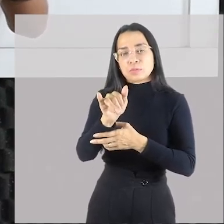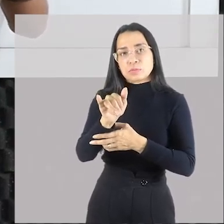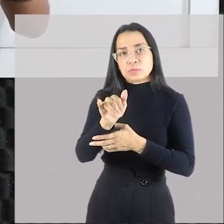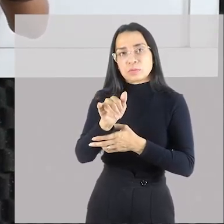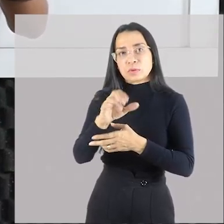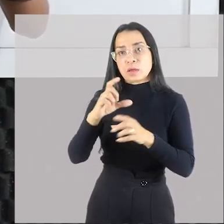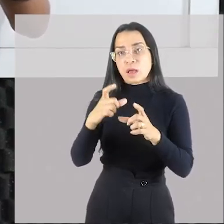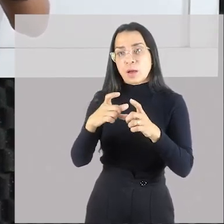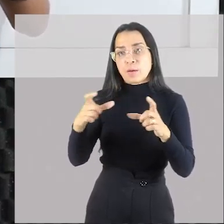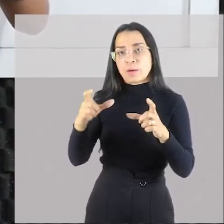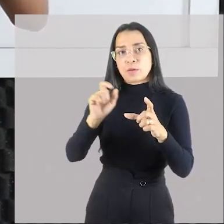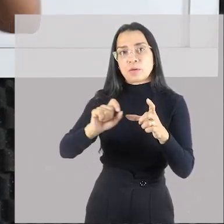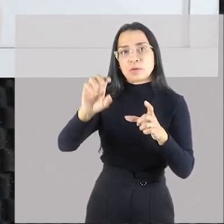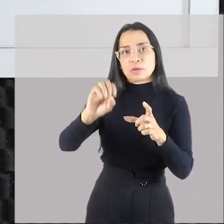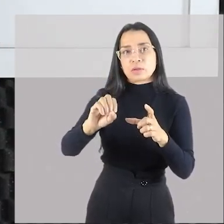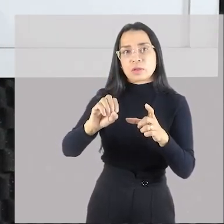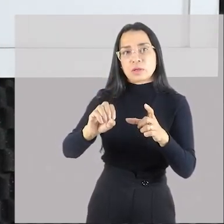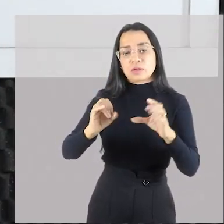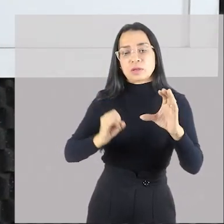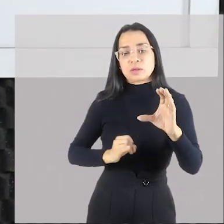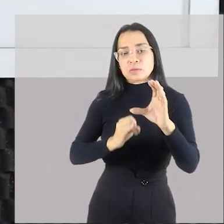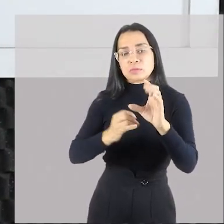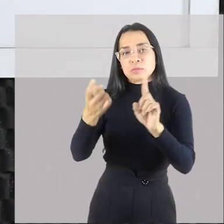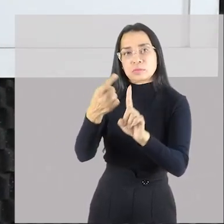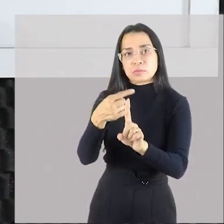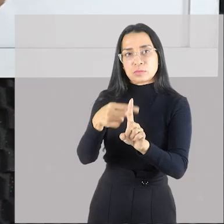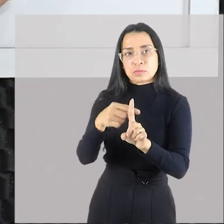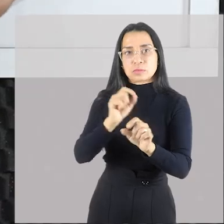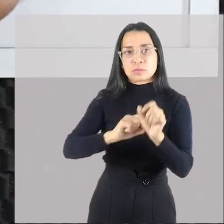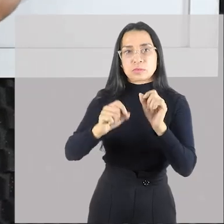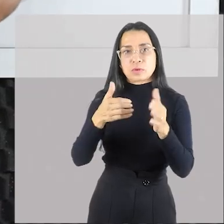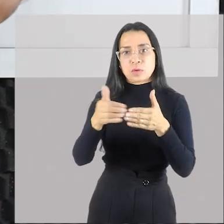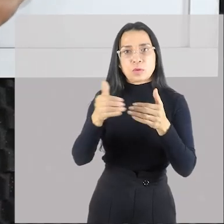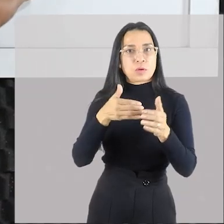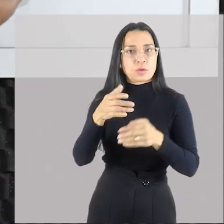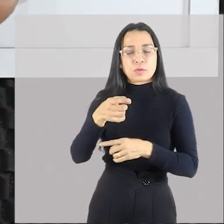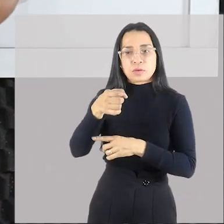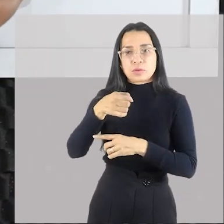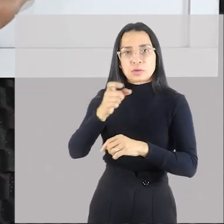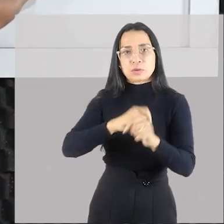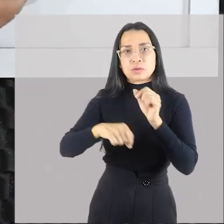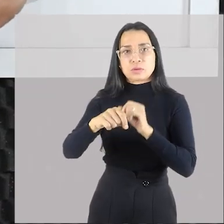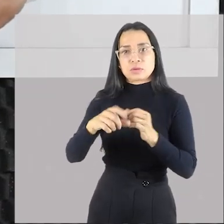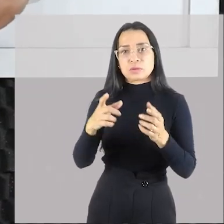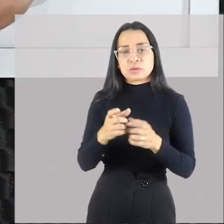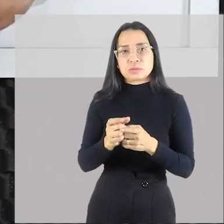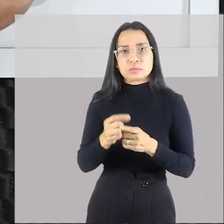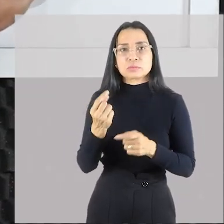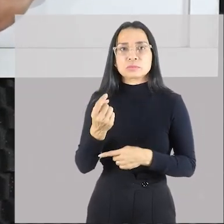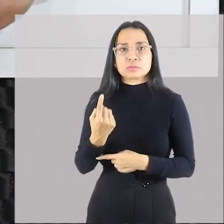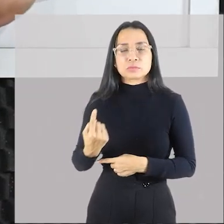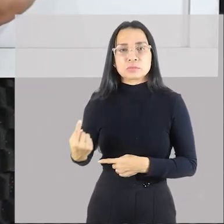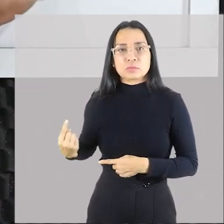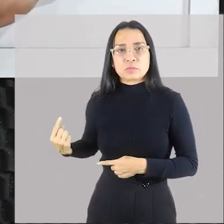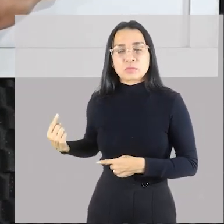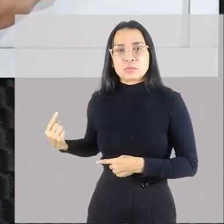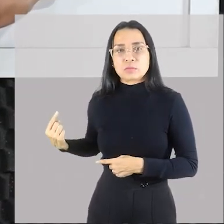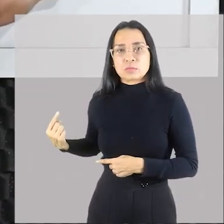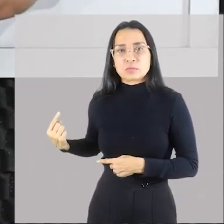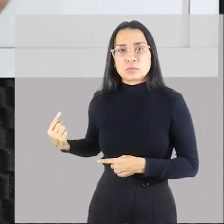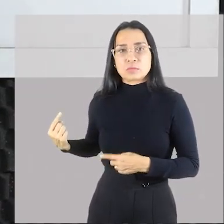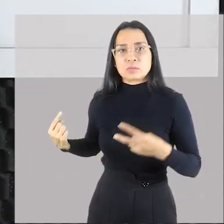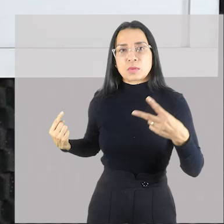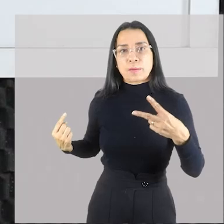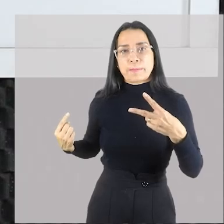do que zero, as minhas imagens serão positivas para qualquer x que seja maior do que 2. Está à direita do 2.